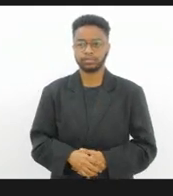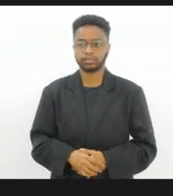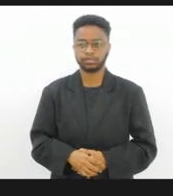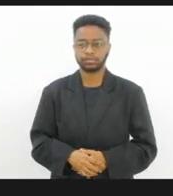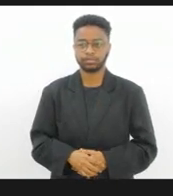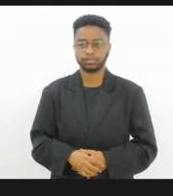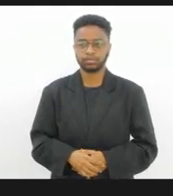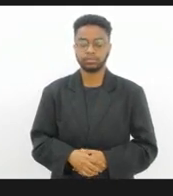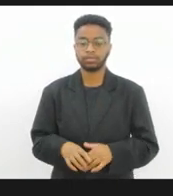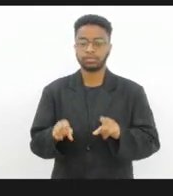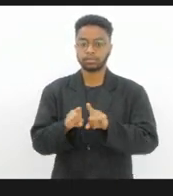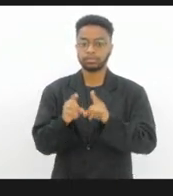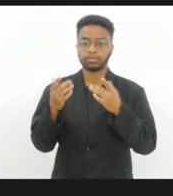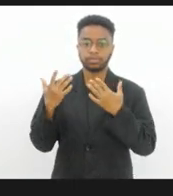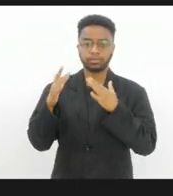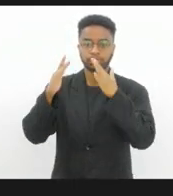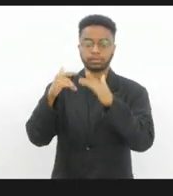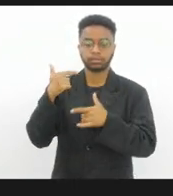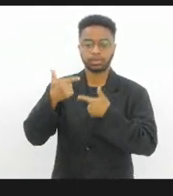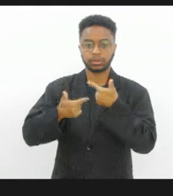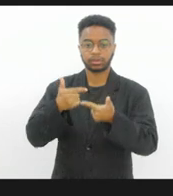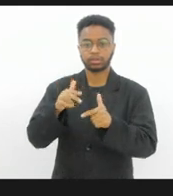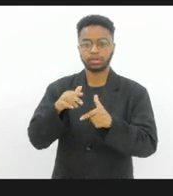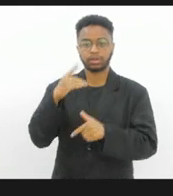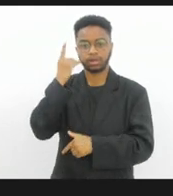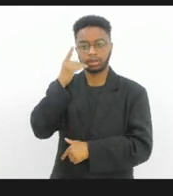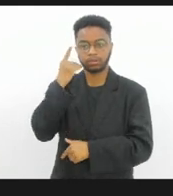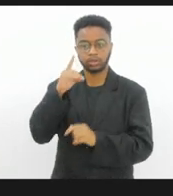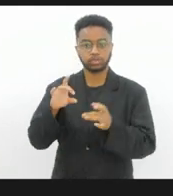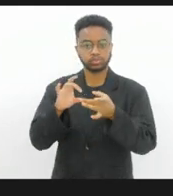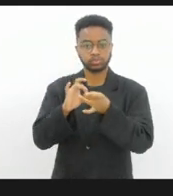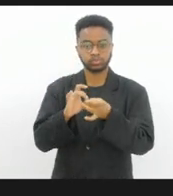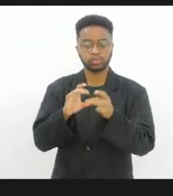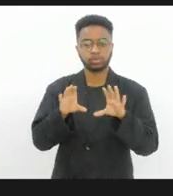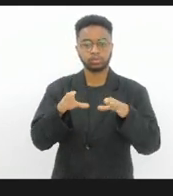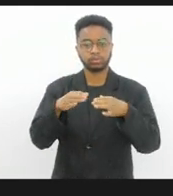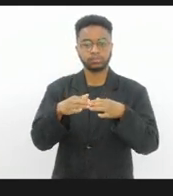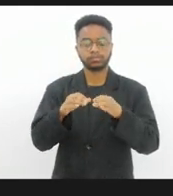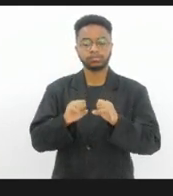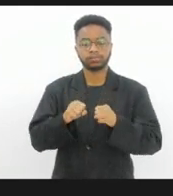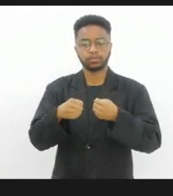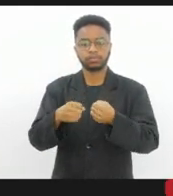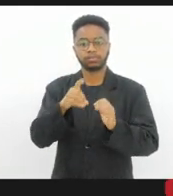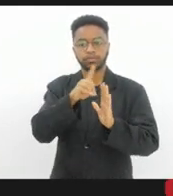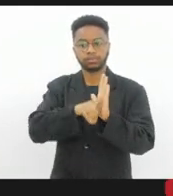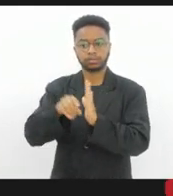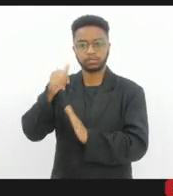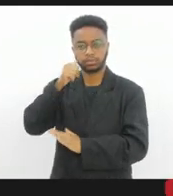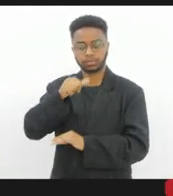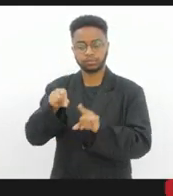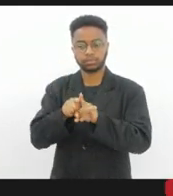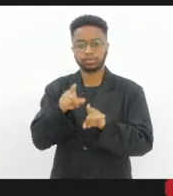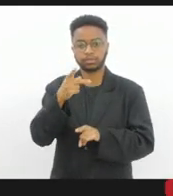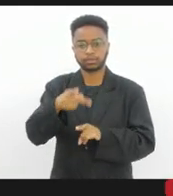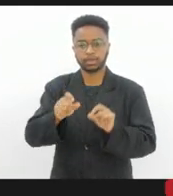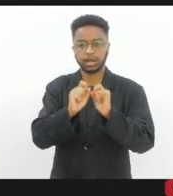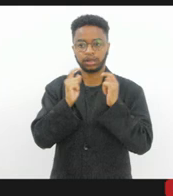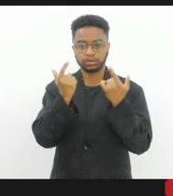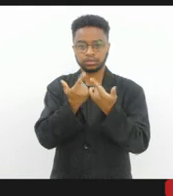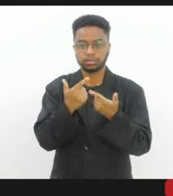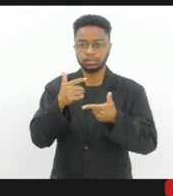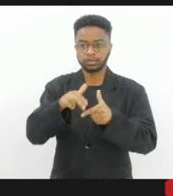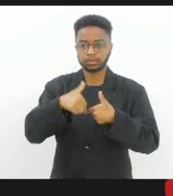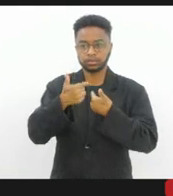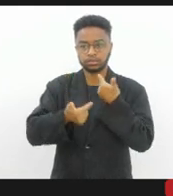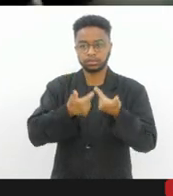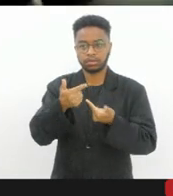Elogiar o trabalho da deputada à frente da Comissão de Defesa dos Direitos da Mulher da Assembleia Legislativa do Estado do Rio de Janeiro pelo excelente trabalho que